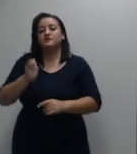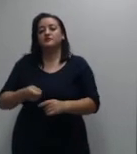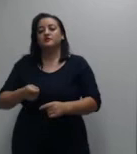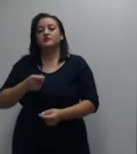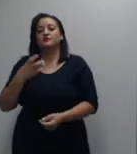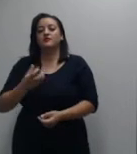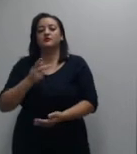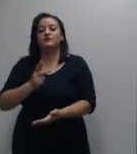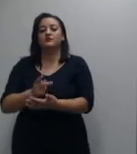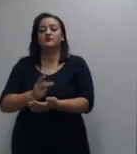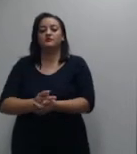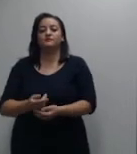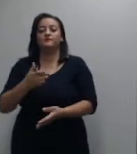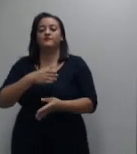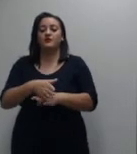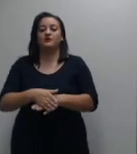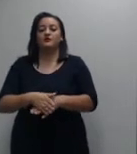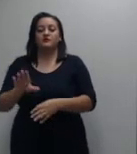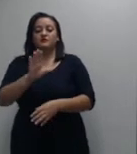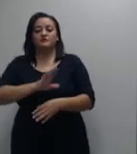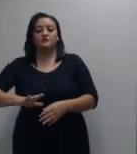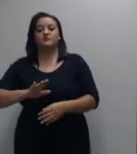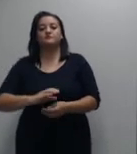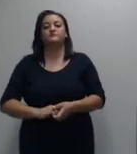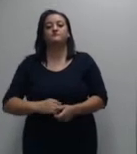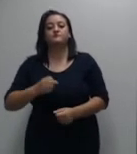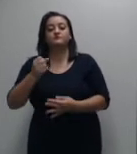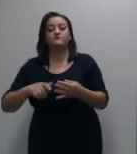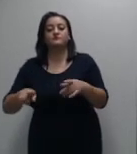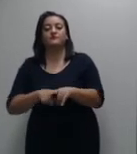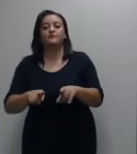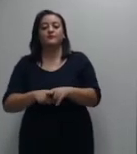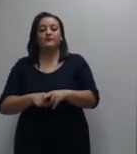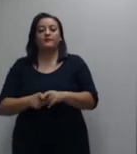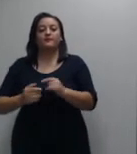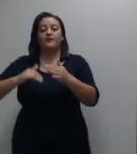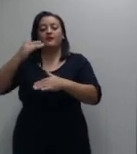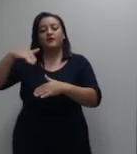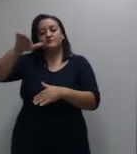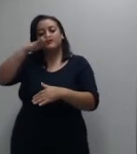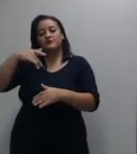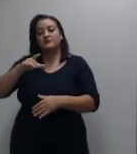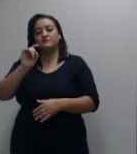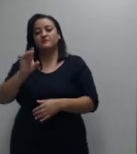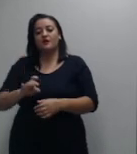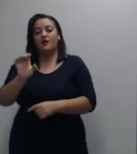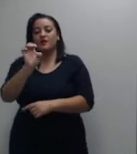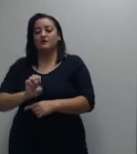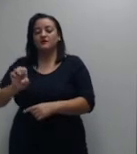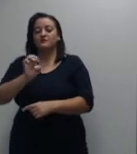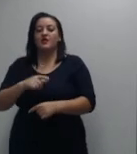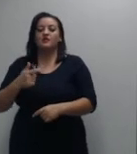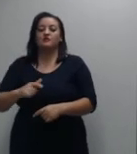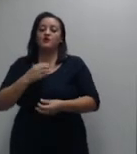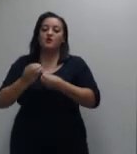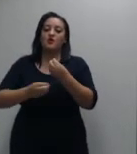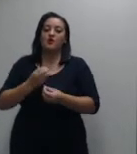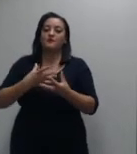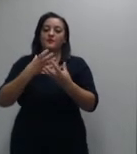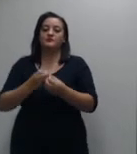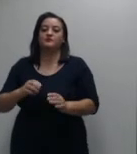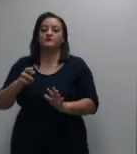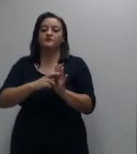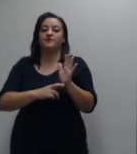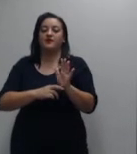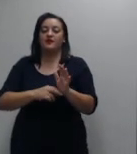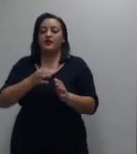tal hipótese inserida no âmbito da jurisdição e da soberania de cada estado não sendo possível um pouco as regras